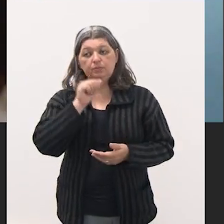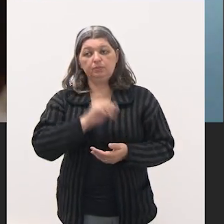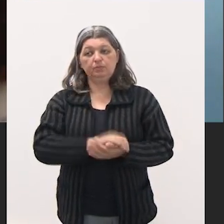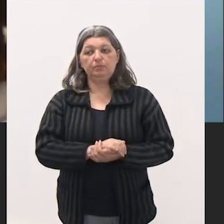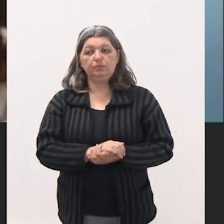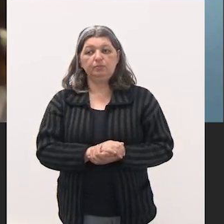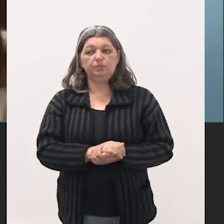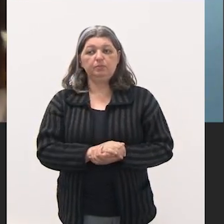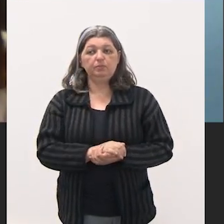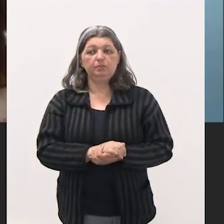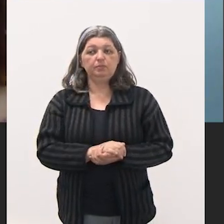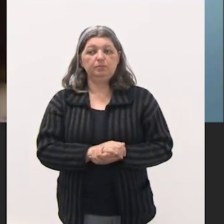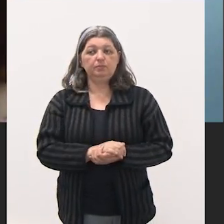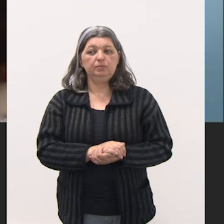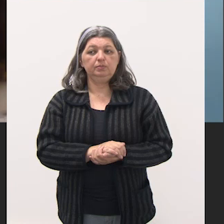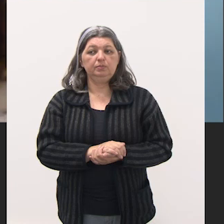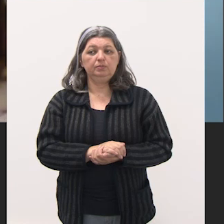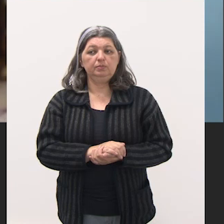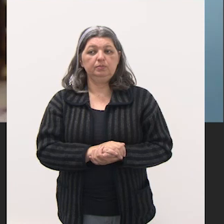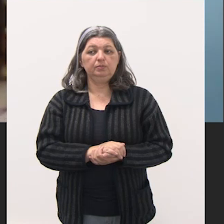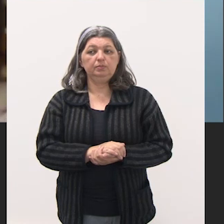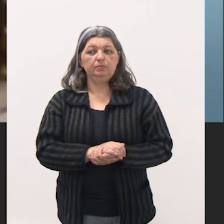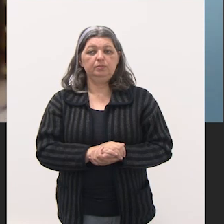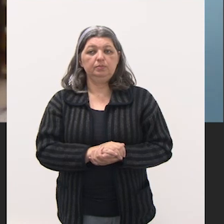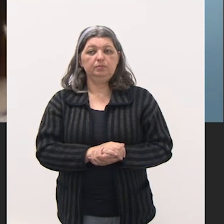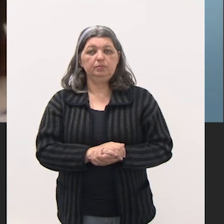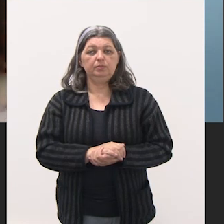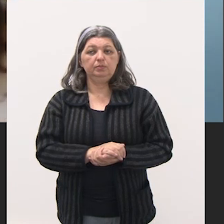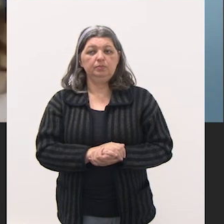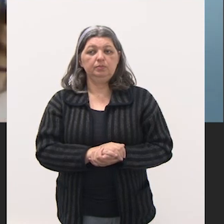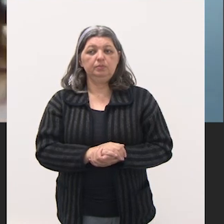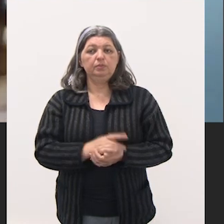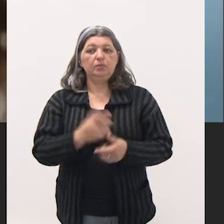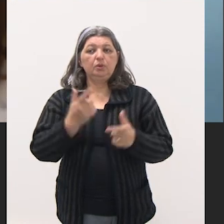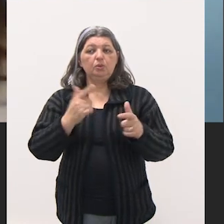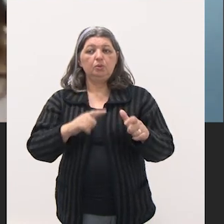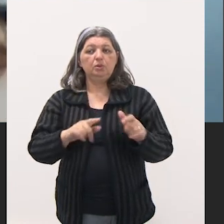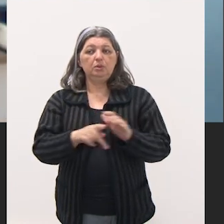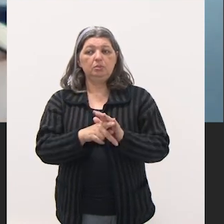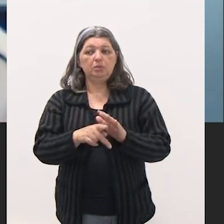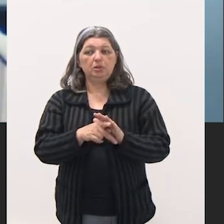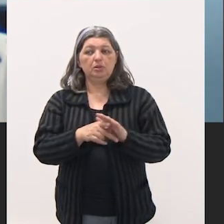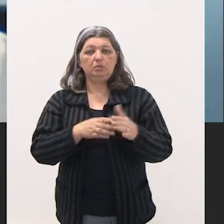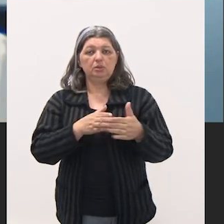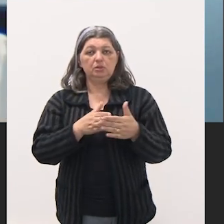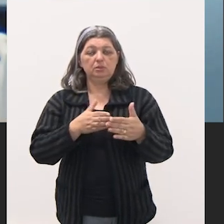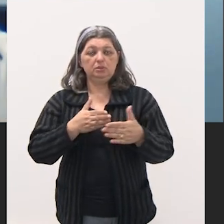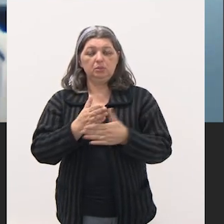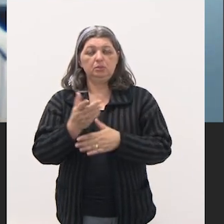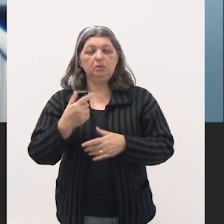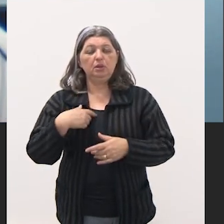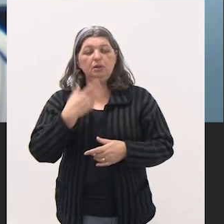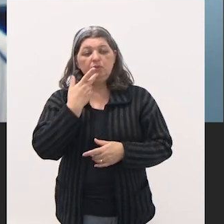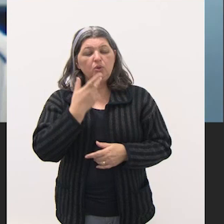foi ao Sábado Sem Barreiras, e ela falou, olha, eu vim